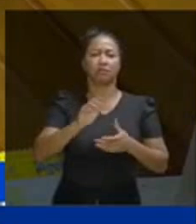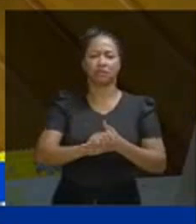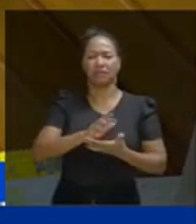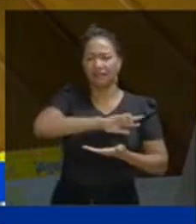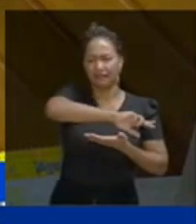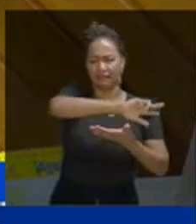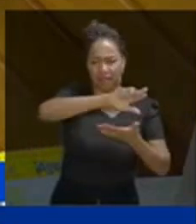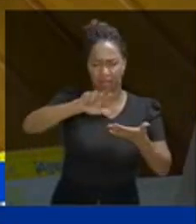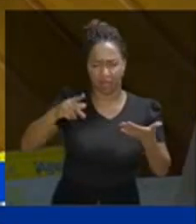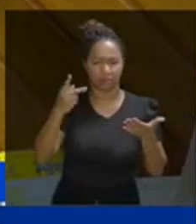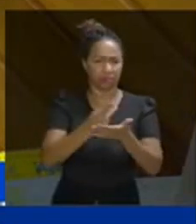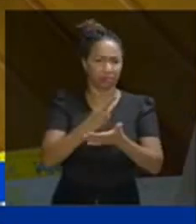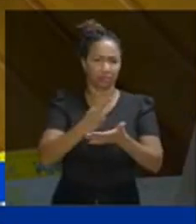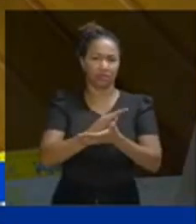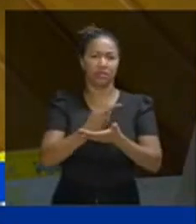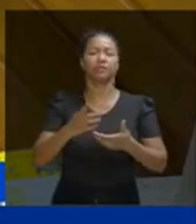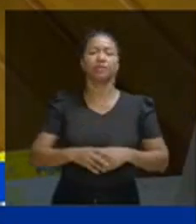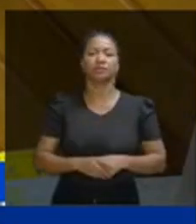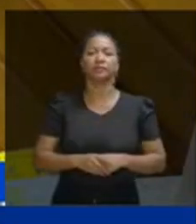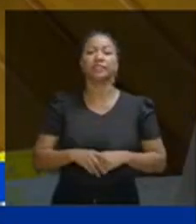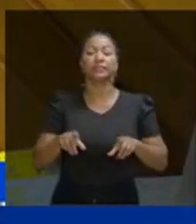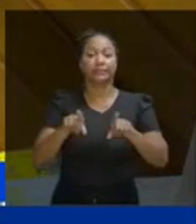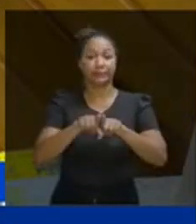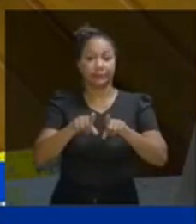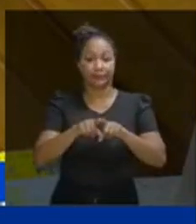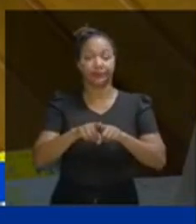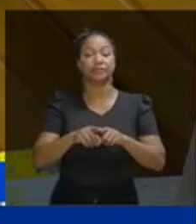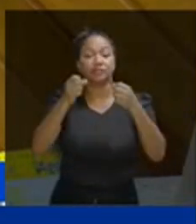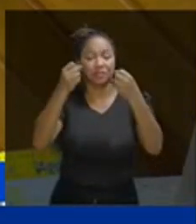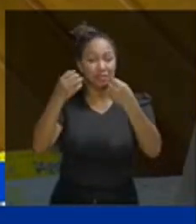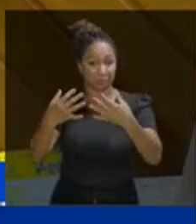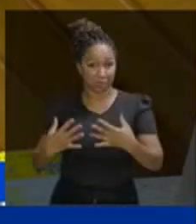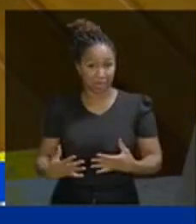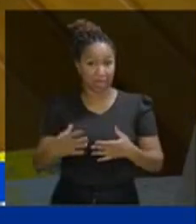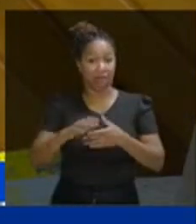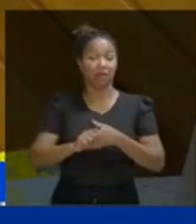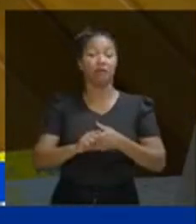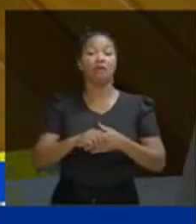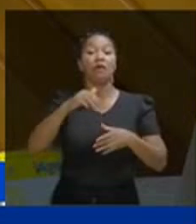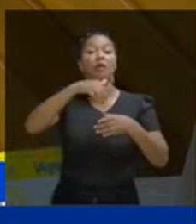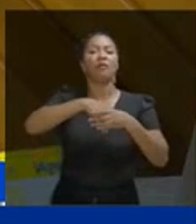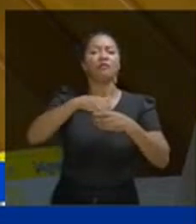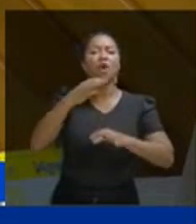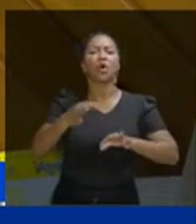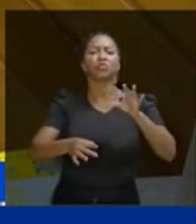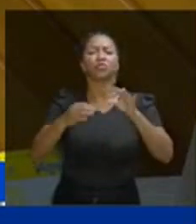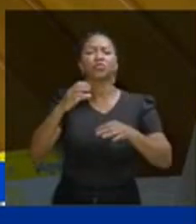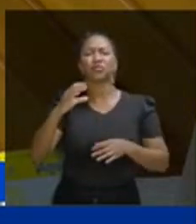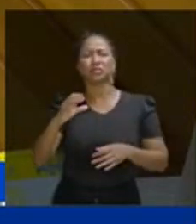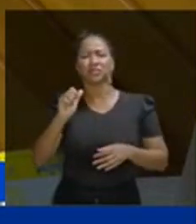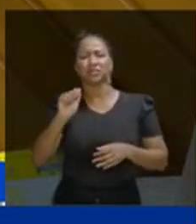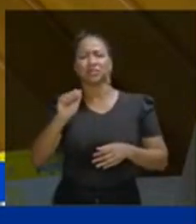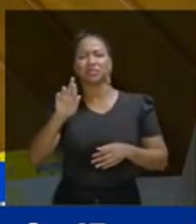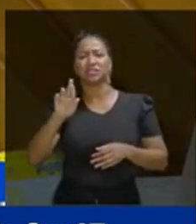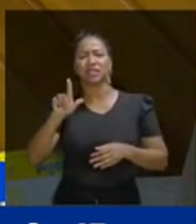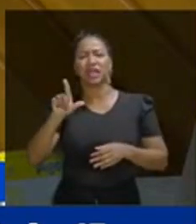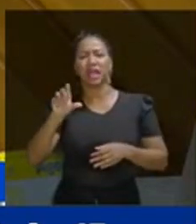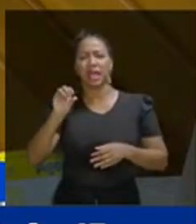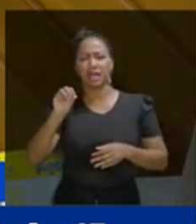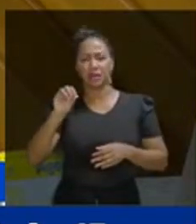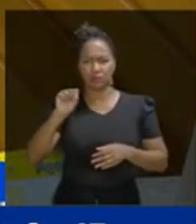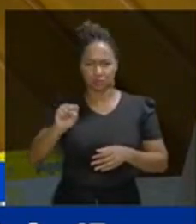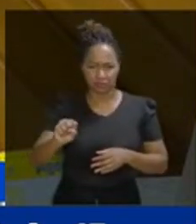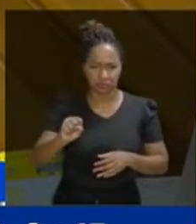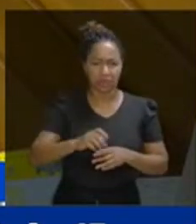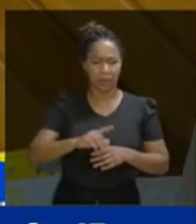de diversos ilícitos. Não obstante, como muito bem destacado pelo voto do juiz Carlos Torque, a ordem de